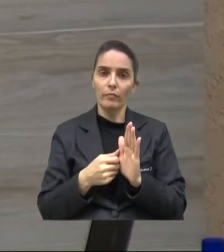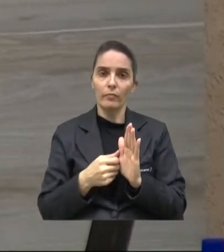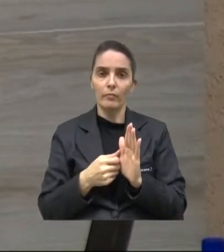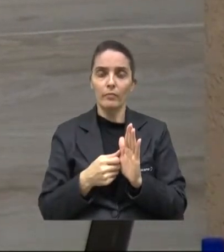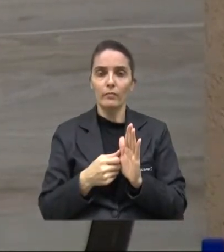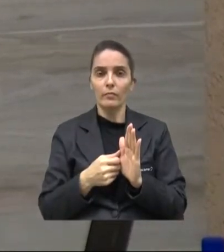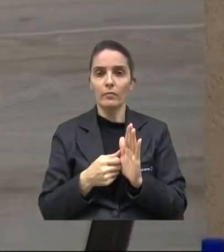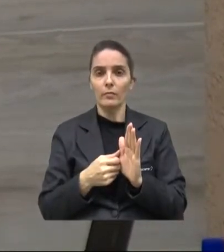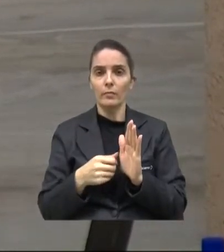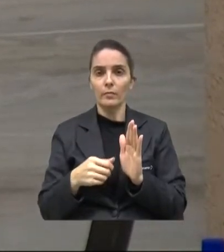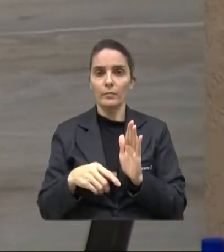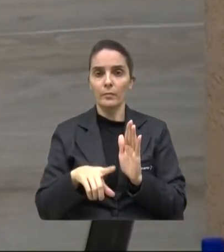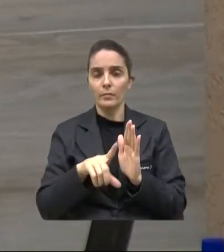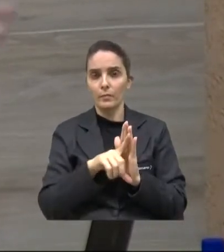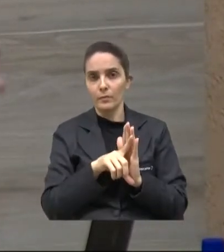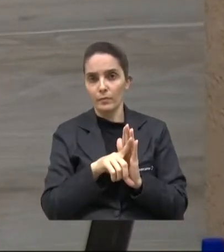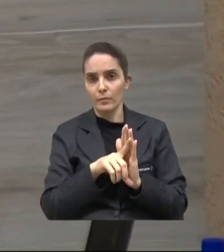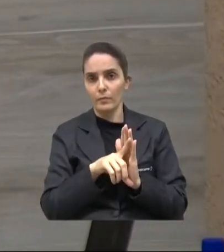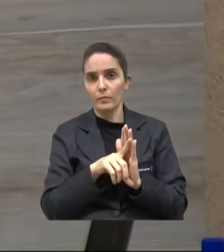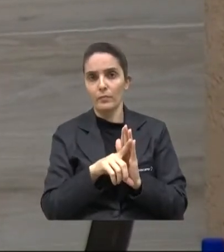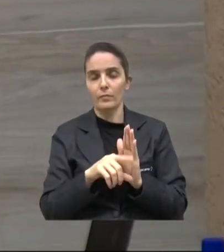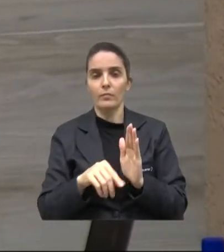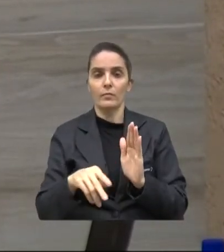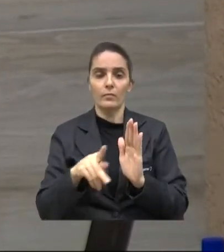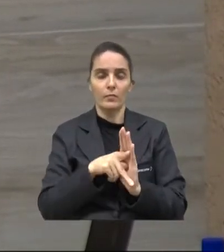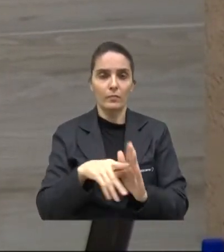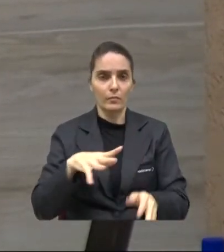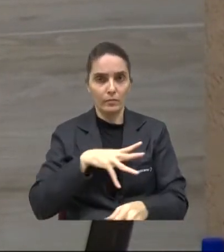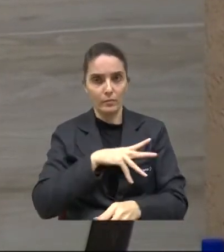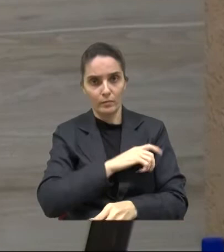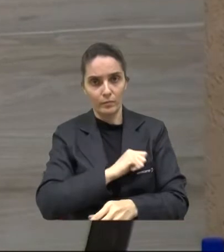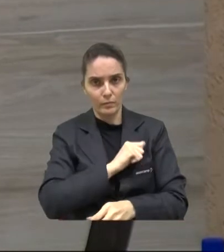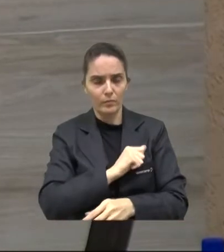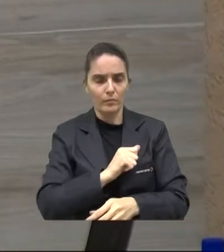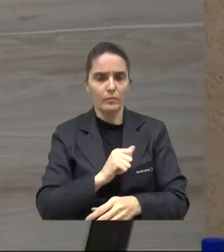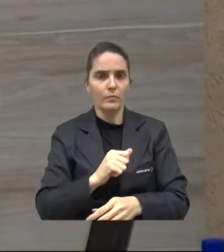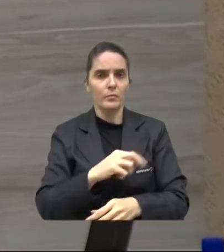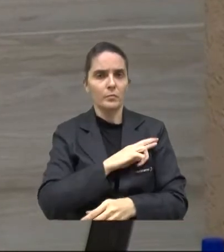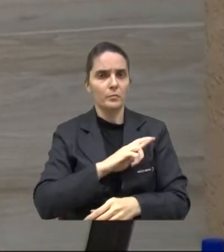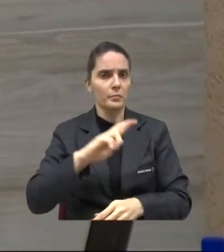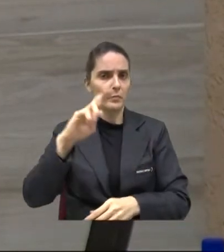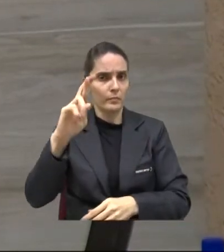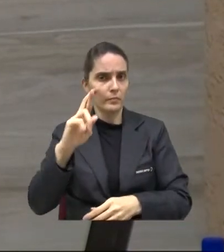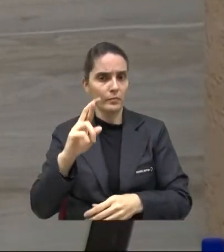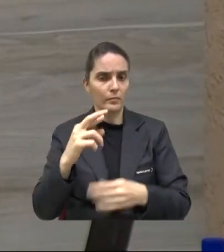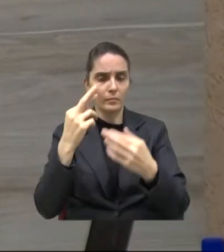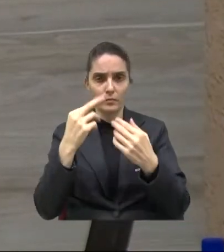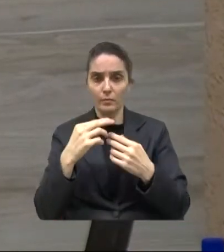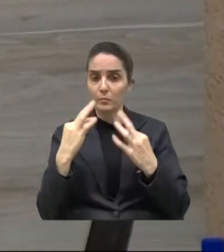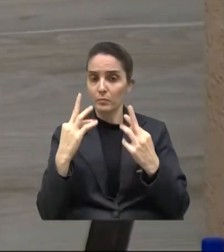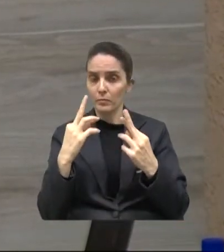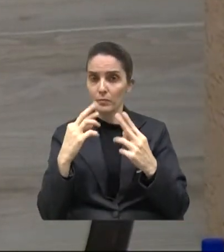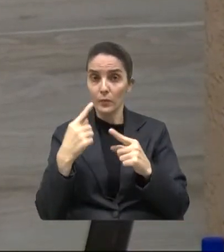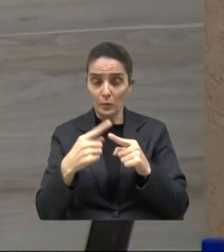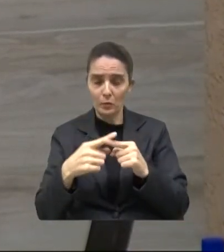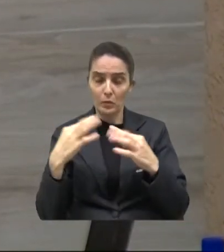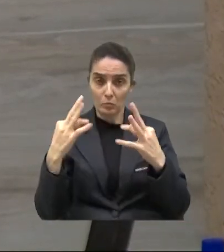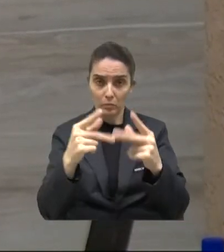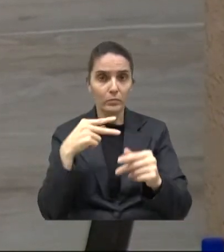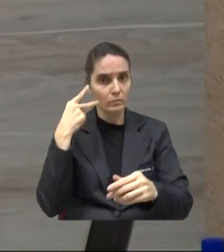mais afeto à área religiosa, que todos nós temos as nossas. Mas a